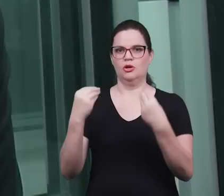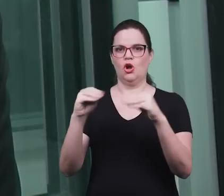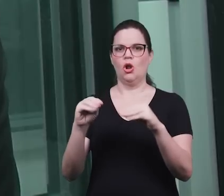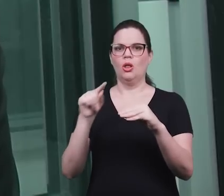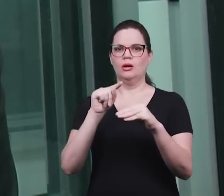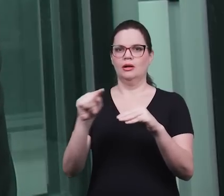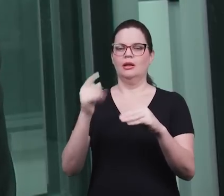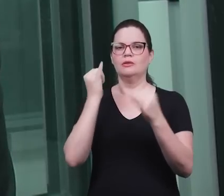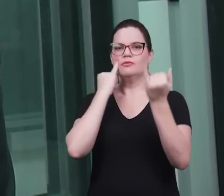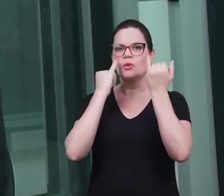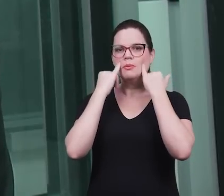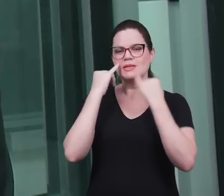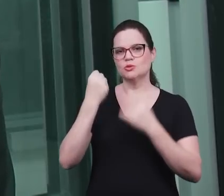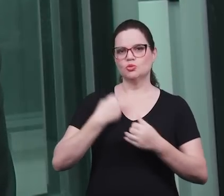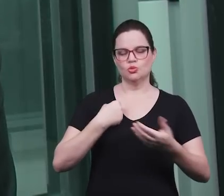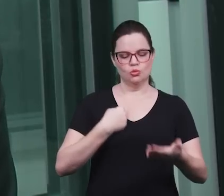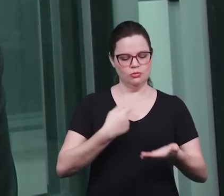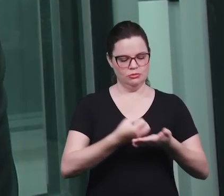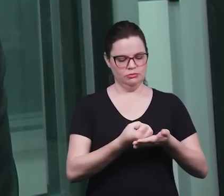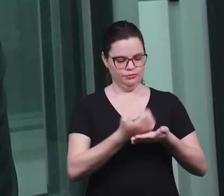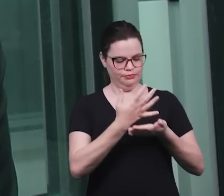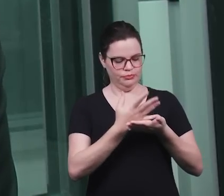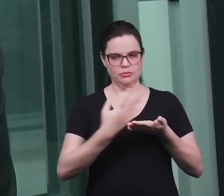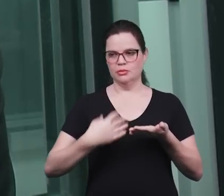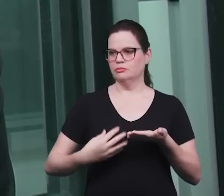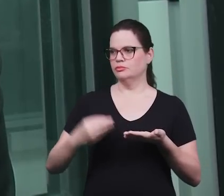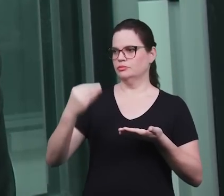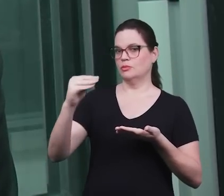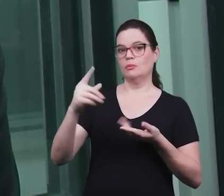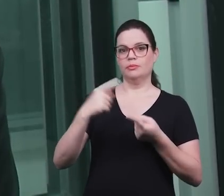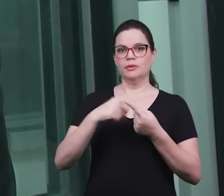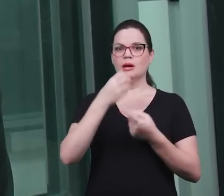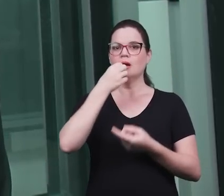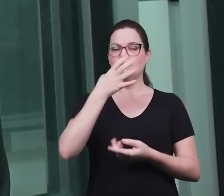confirmação. É bacana utilizar.